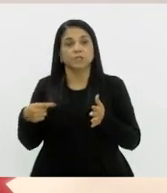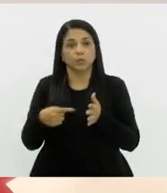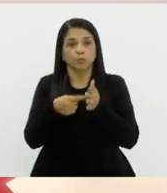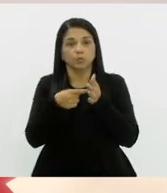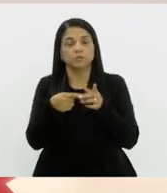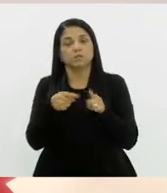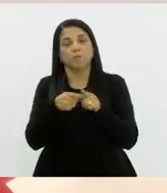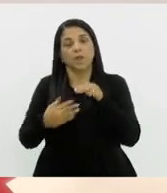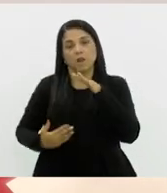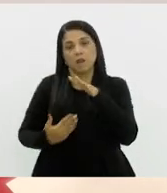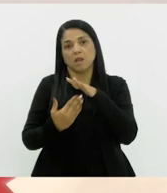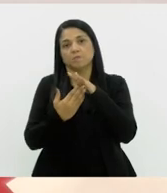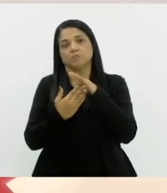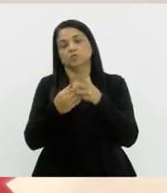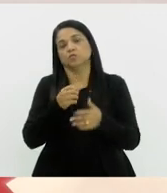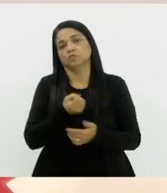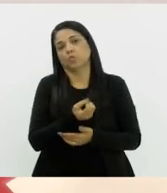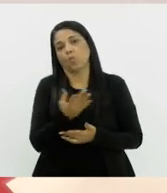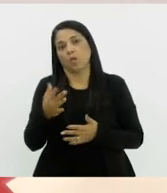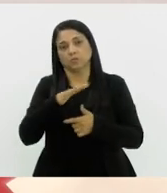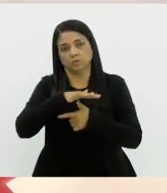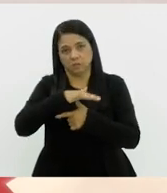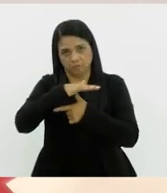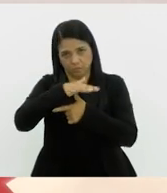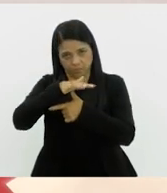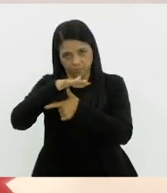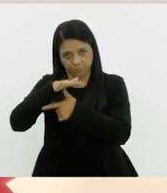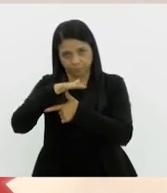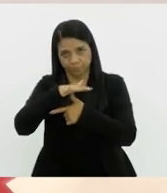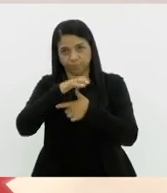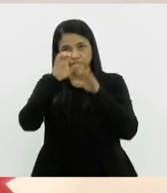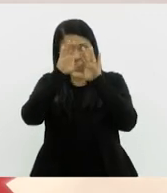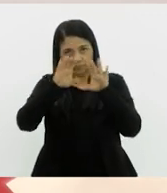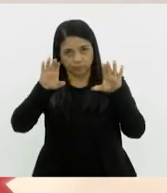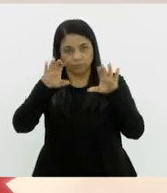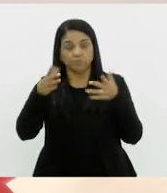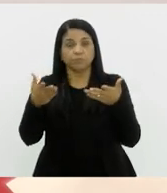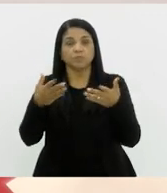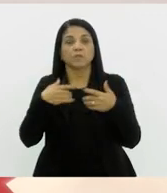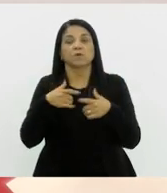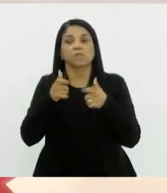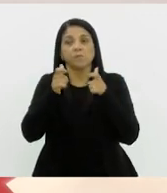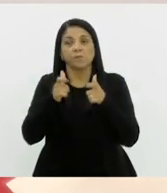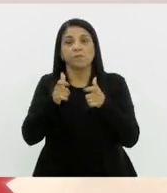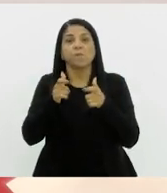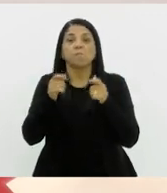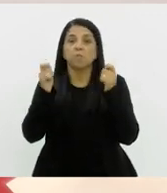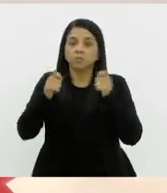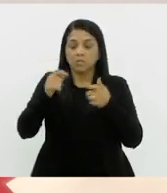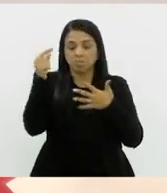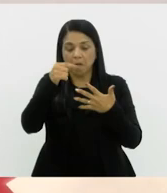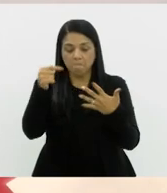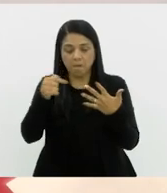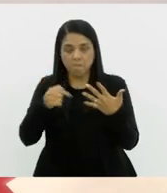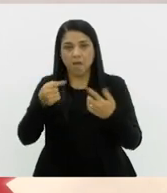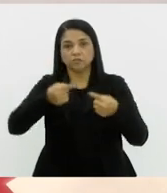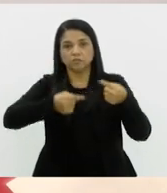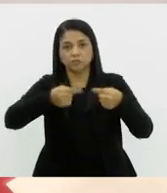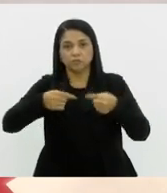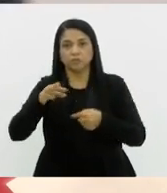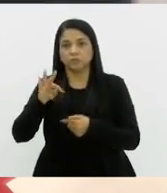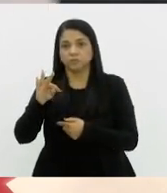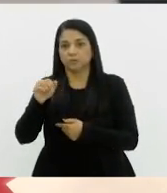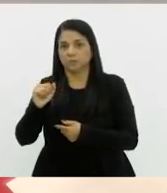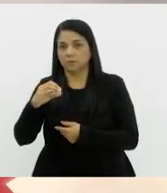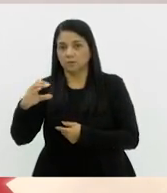a limitação do número de aeronaves. Eu acho que esses pontos seriam, no meu entender, pontos que a gente poderia discutir num TAC, né,